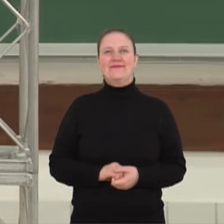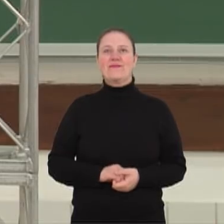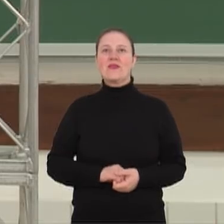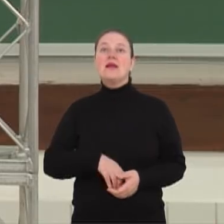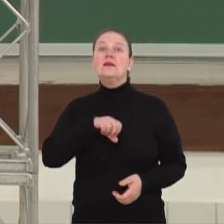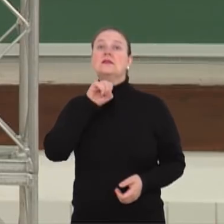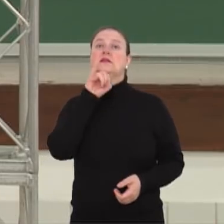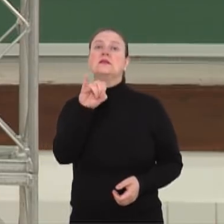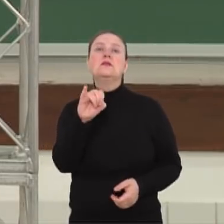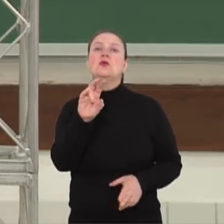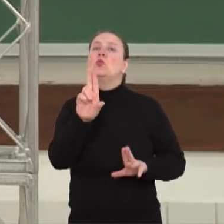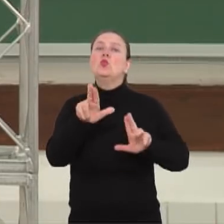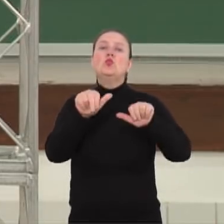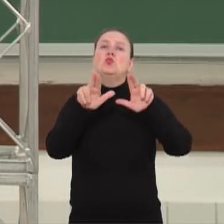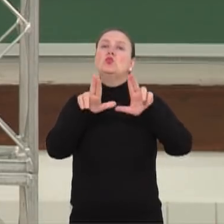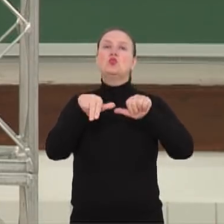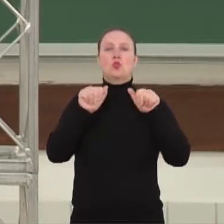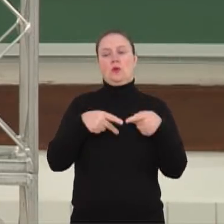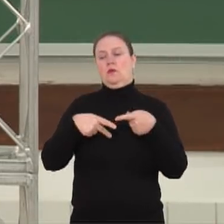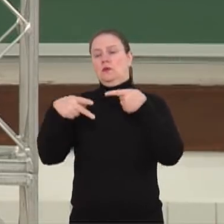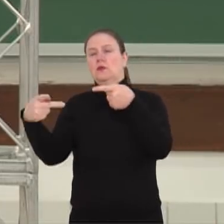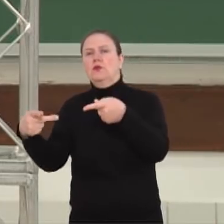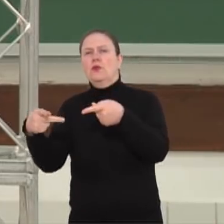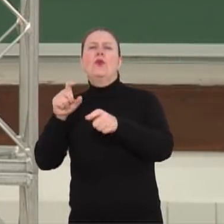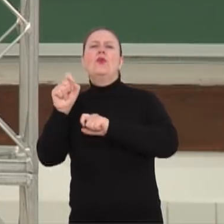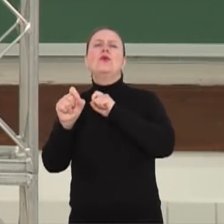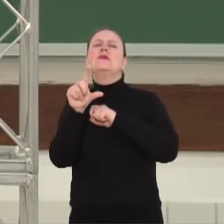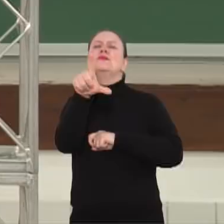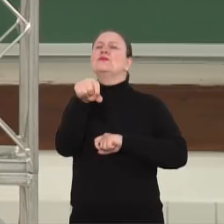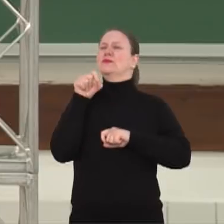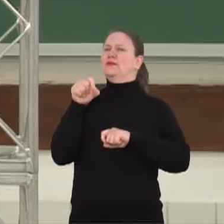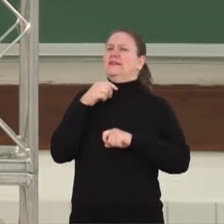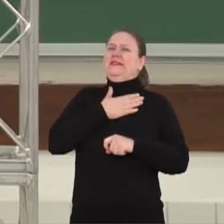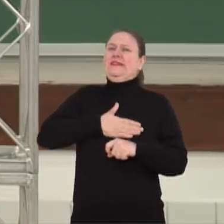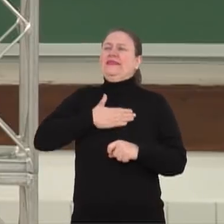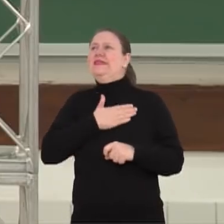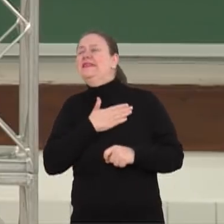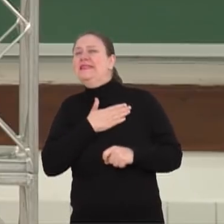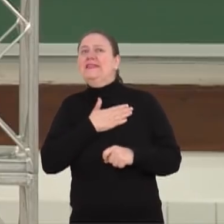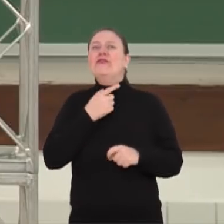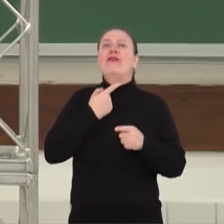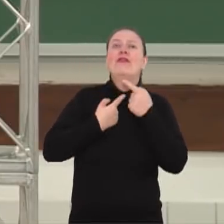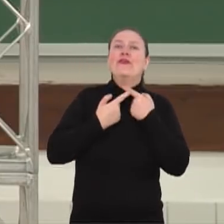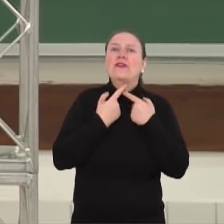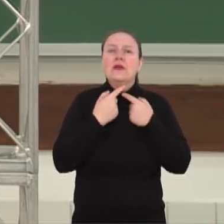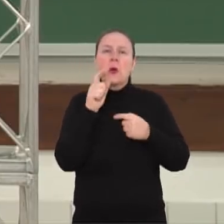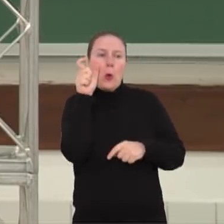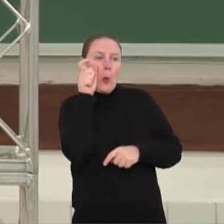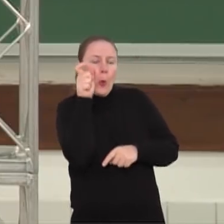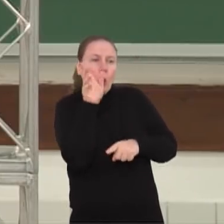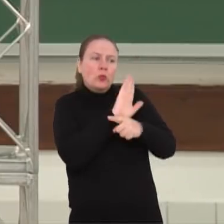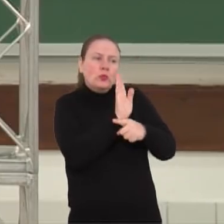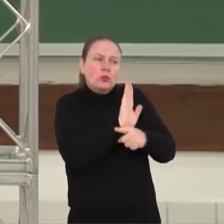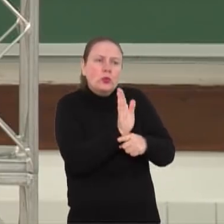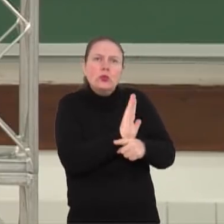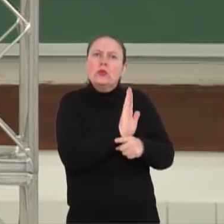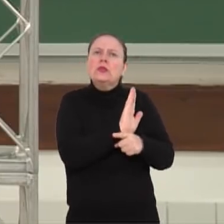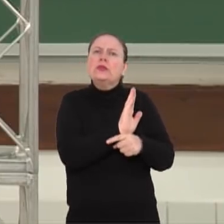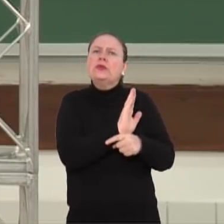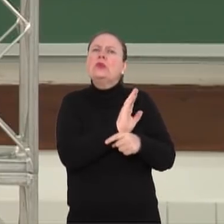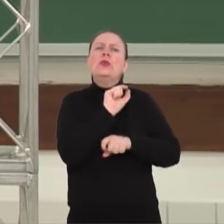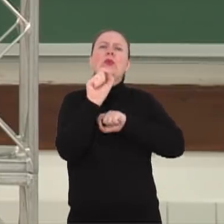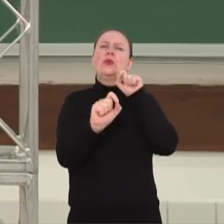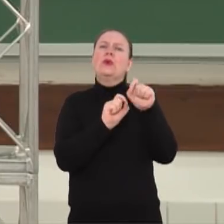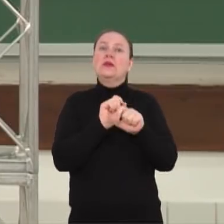se você nunca foi no parque de diversões, que brinquedo que você gostaria de ir? Você assiste nos filmes, você olha nos vídeos, o que você gostaria de ir? Se